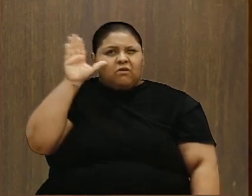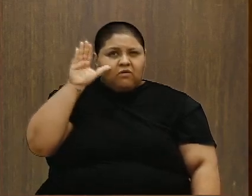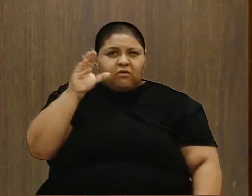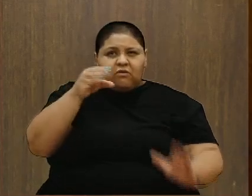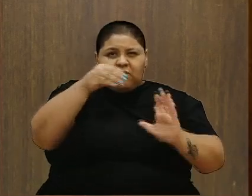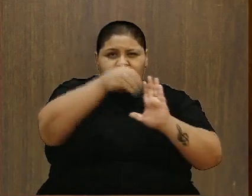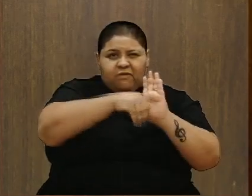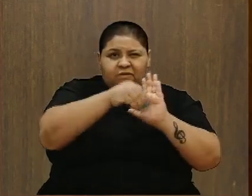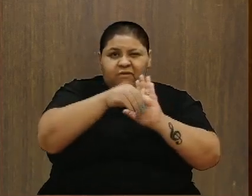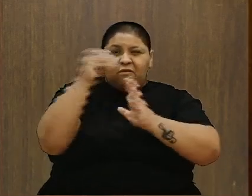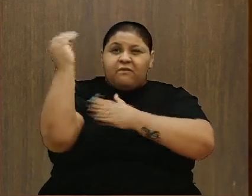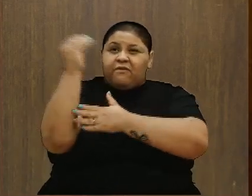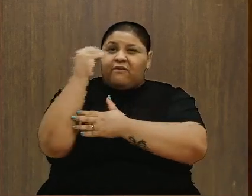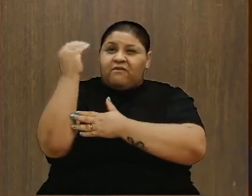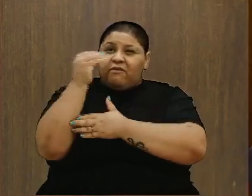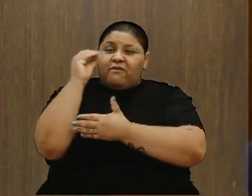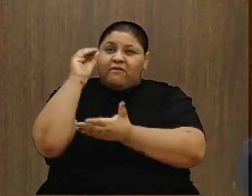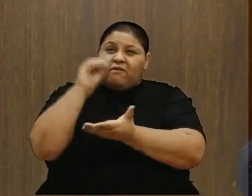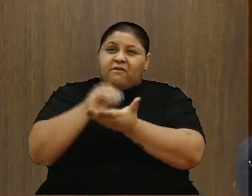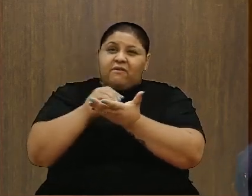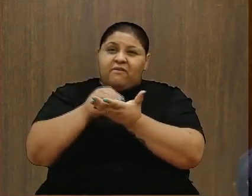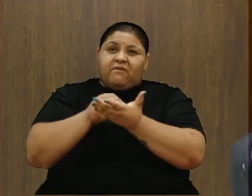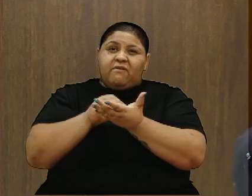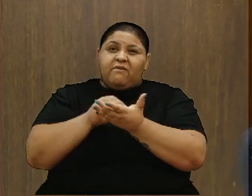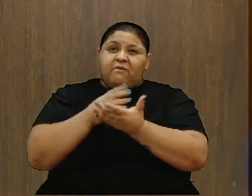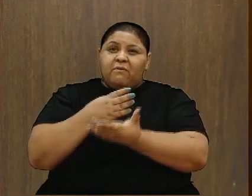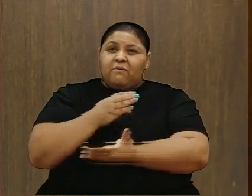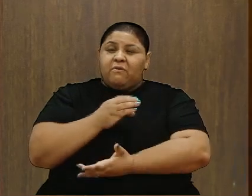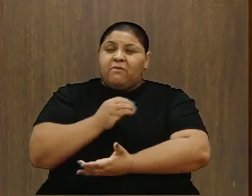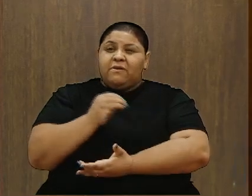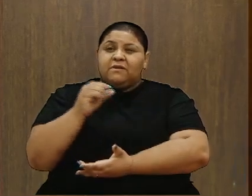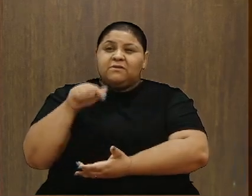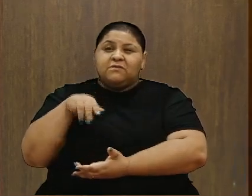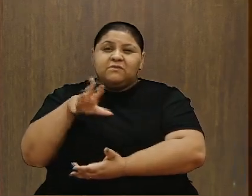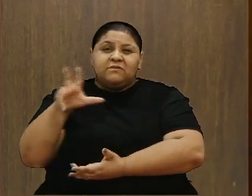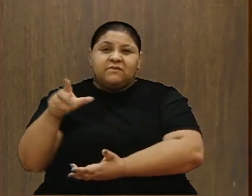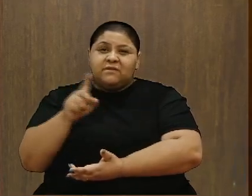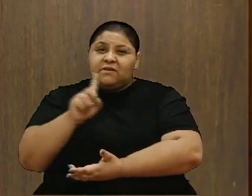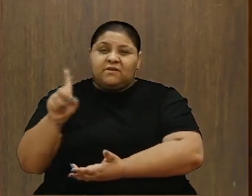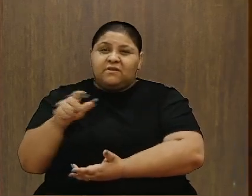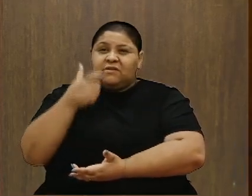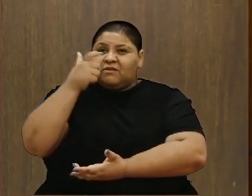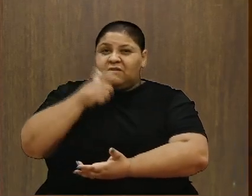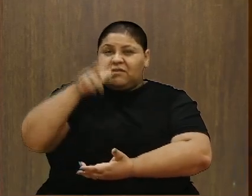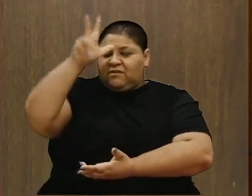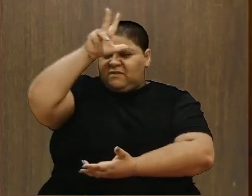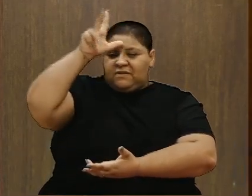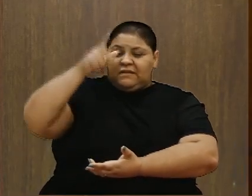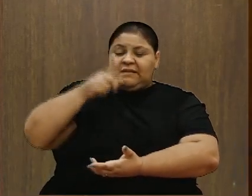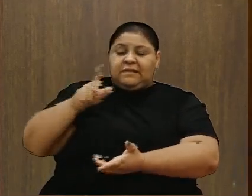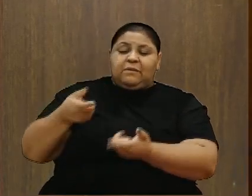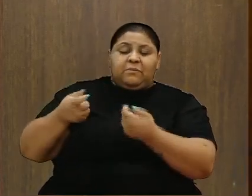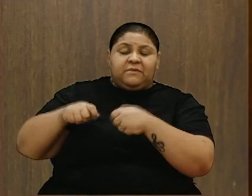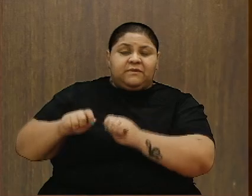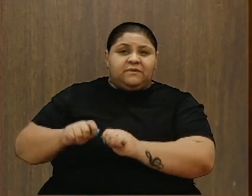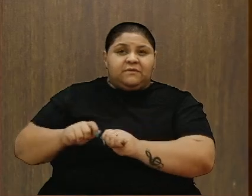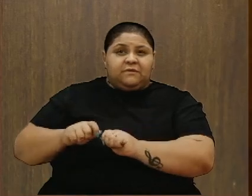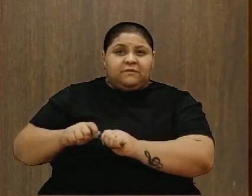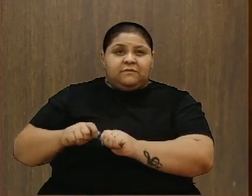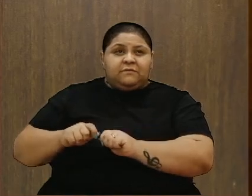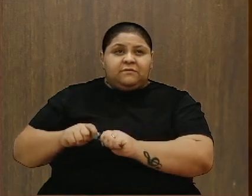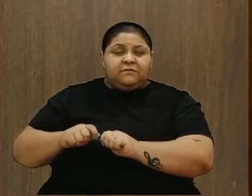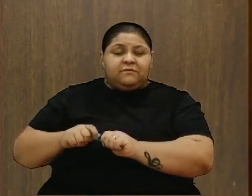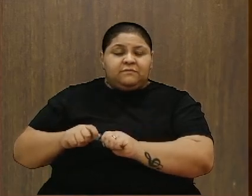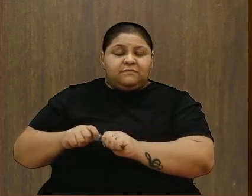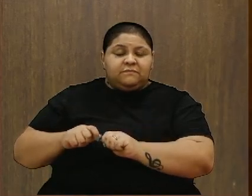orçamento de Porto Alegre com um déficit de mais de R$400 milhões. Eu não sou daqueles que acham que a prefeitura não precisa coletar